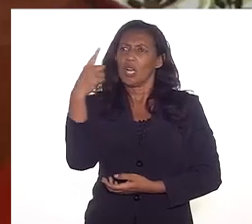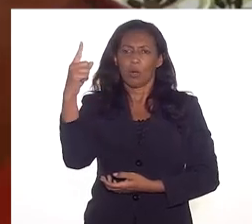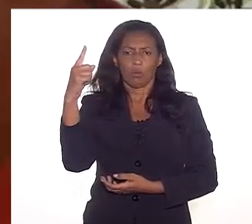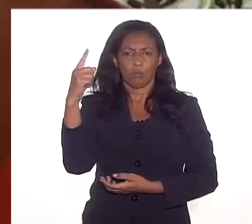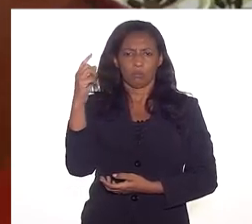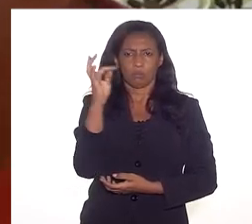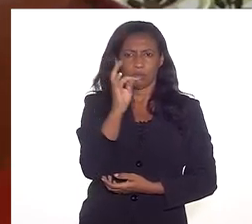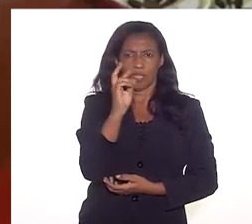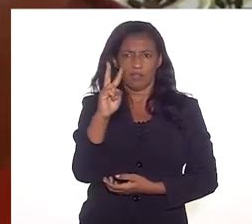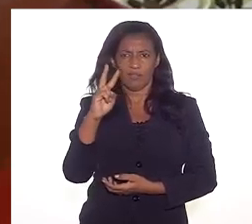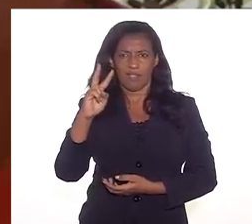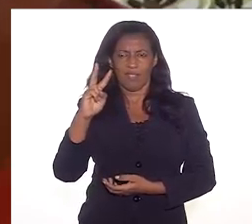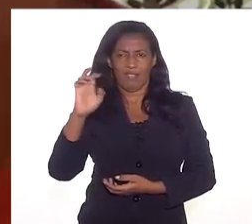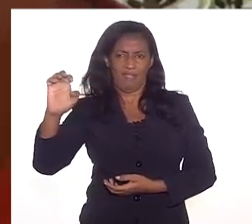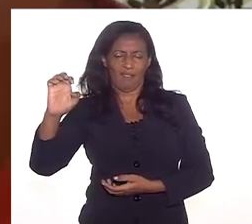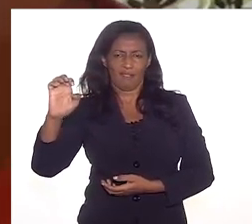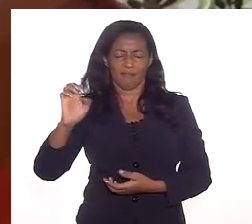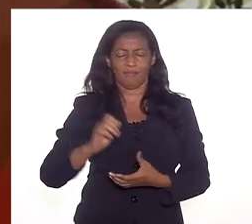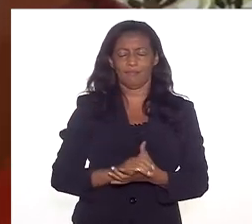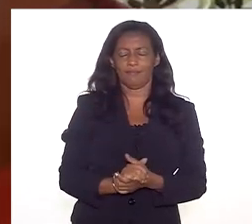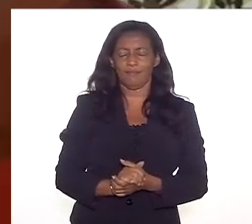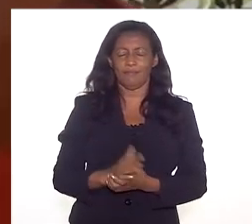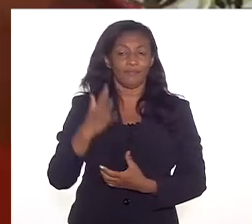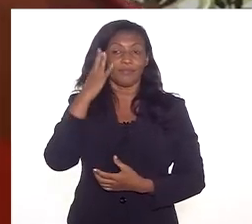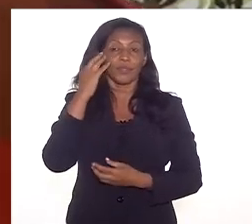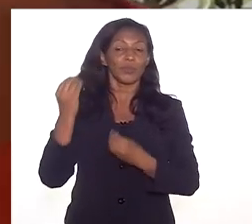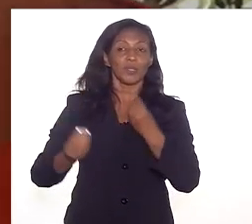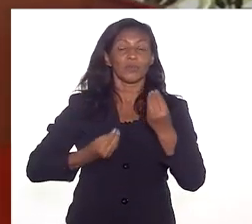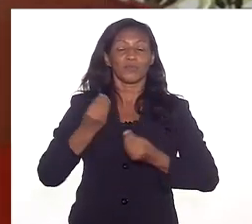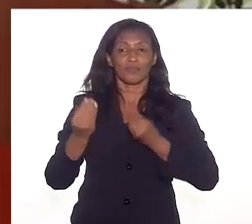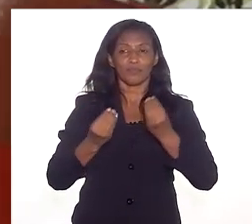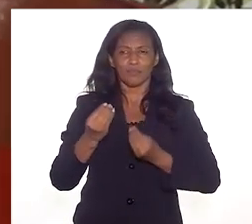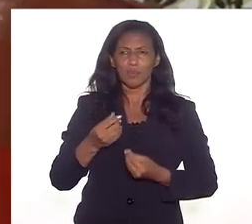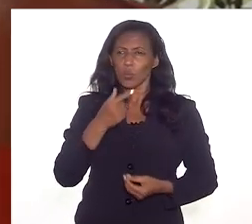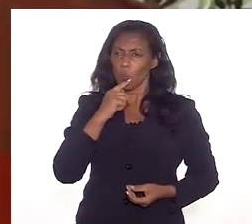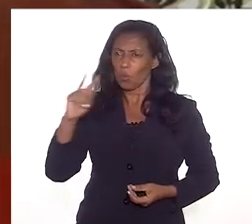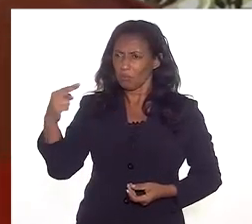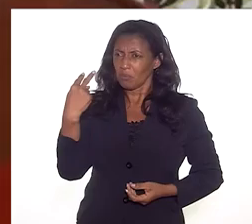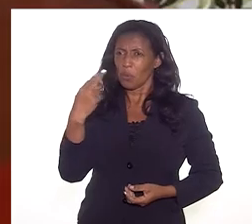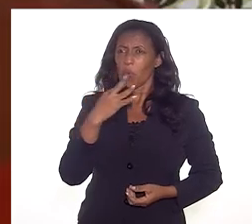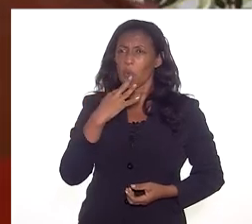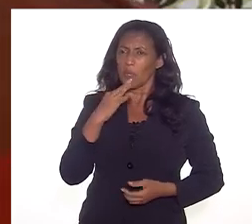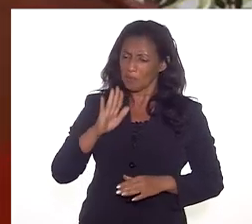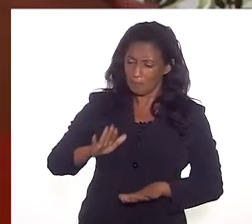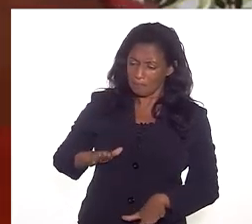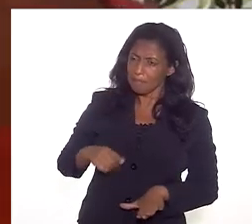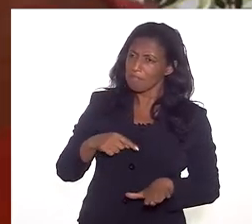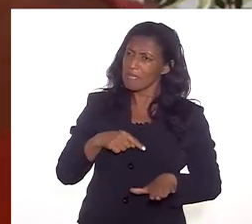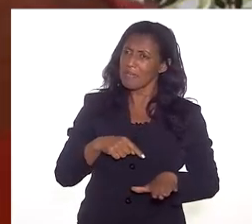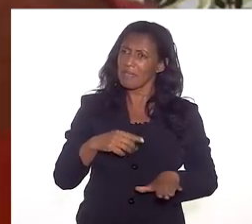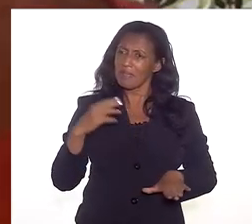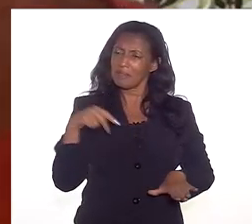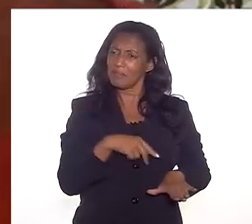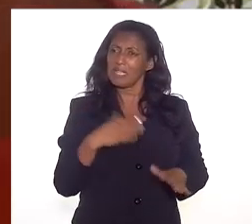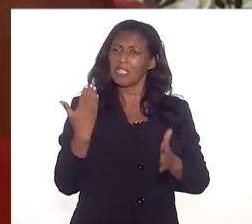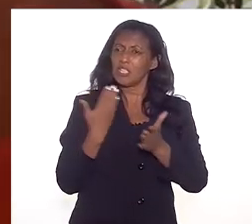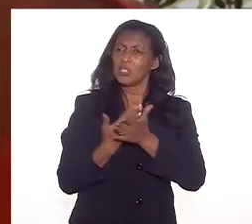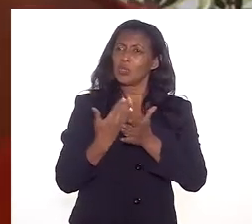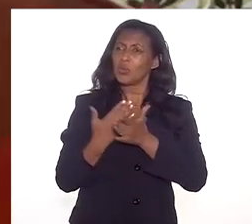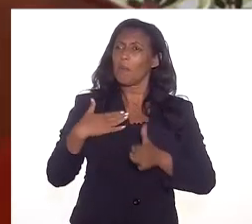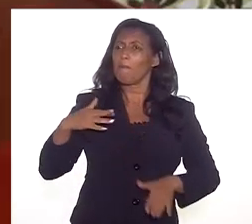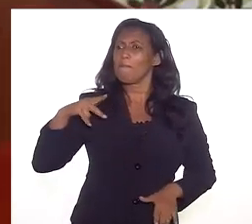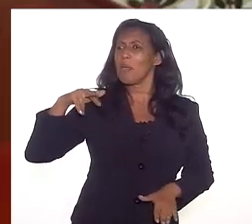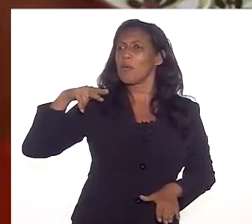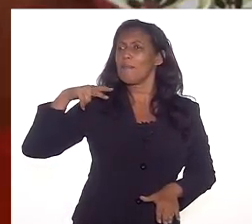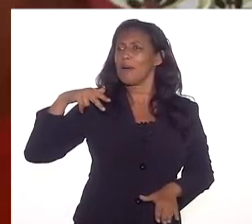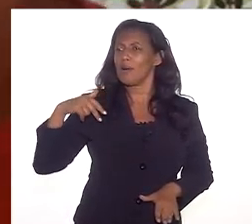Tião da TVE. Não sei se, como é que está o Tião. Mas o Tião me conhecia o pequeno. Que ele estudou